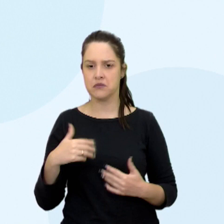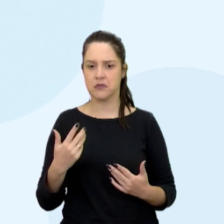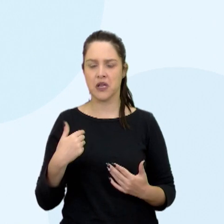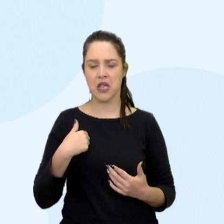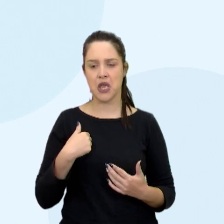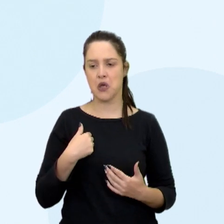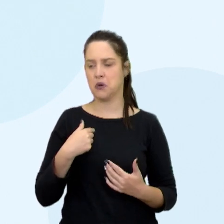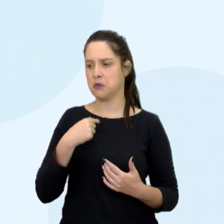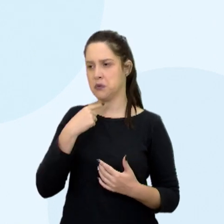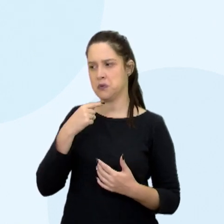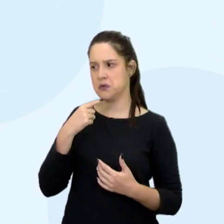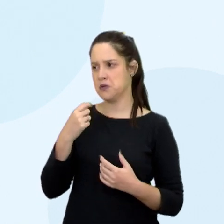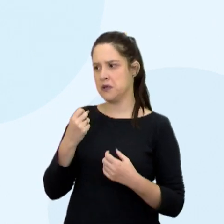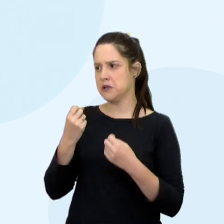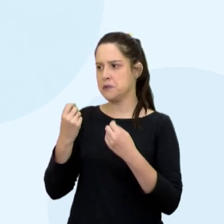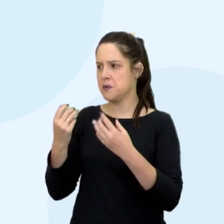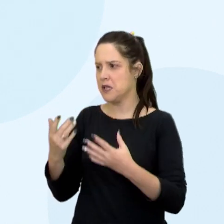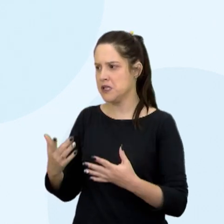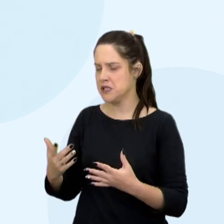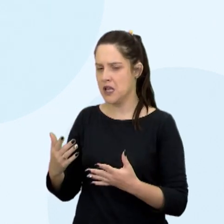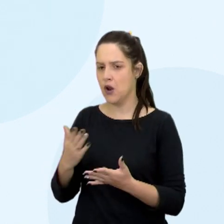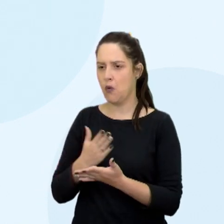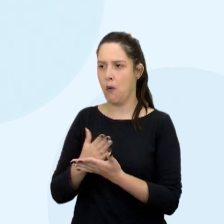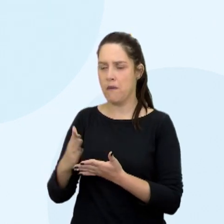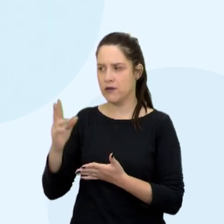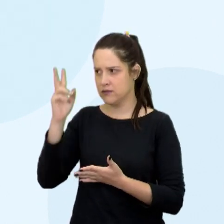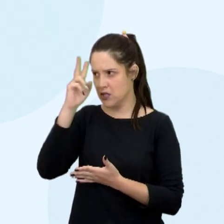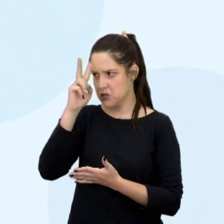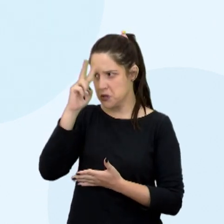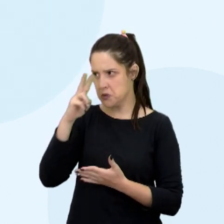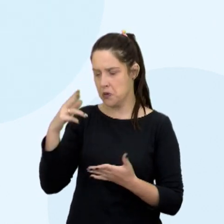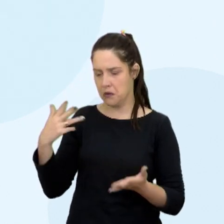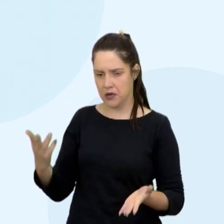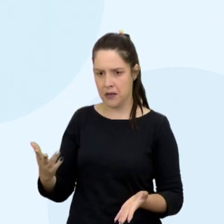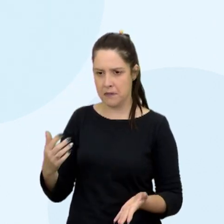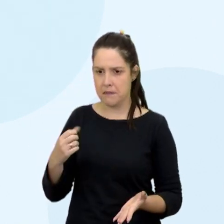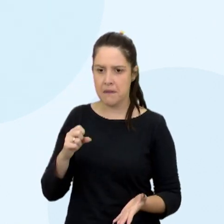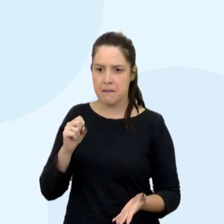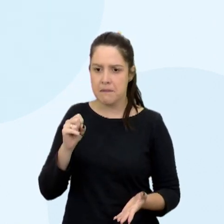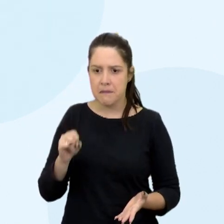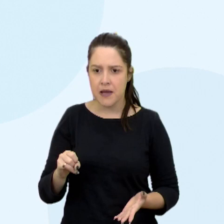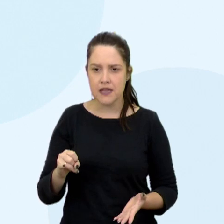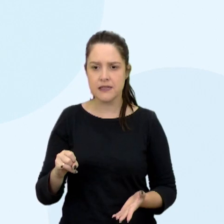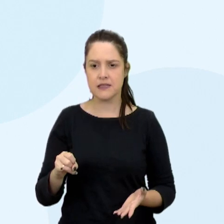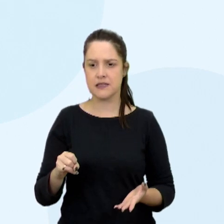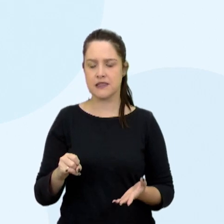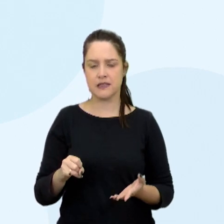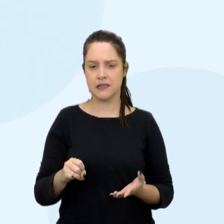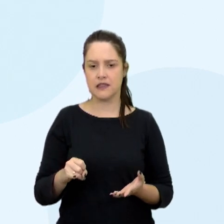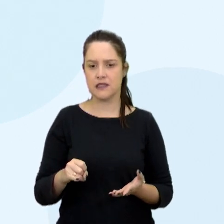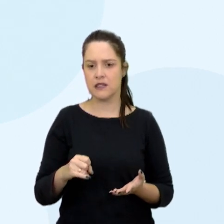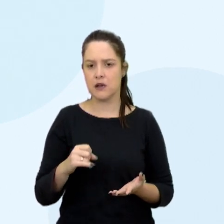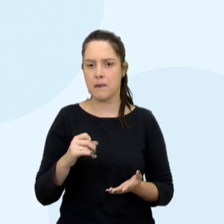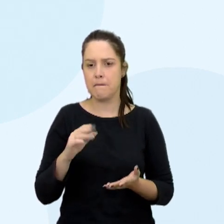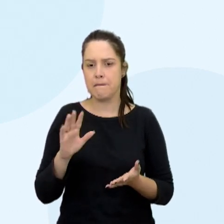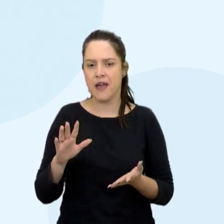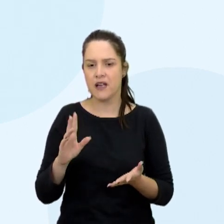alguns traços que talvez esteja querendo contar a história. Sim, eu diria que é narrativo, mas não é aquele